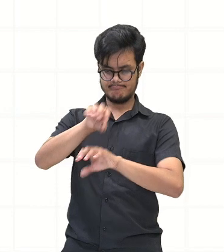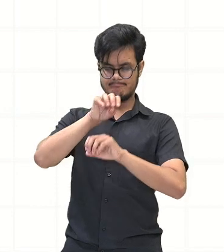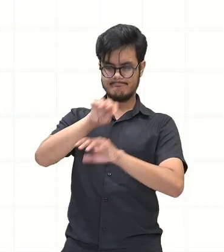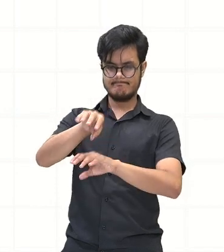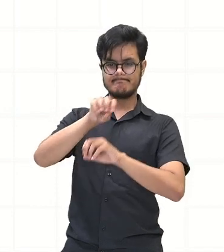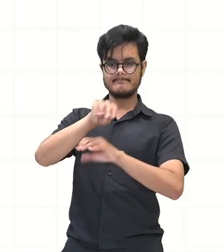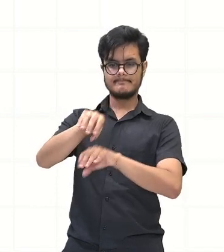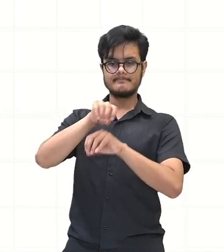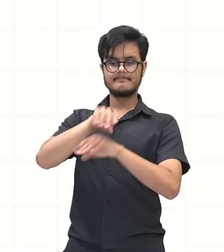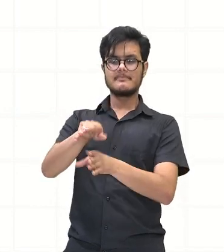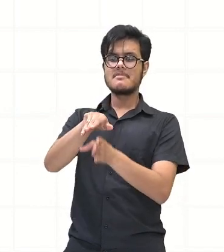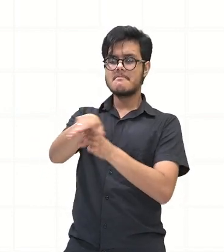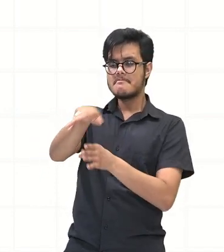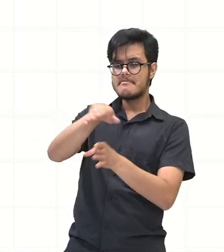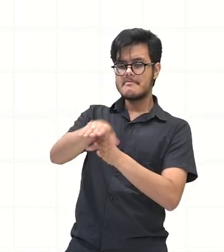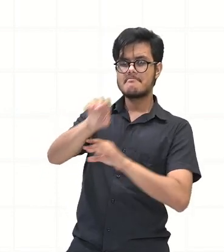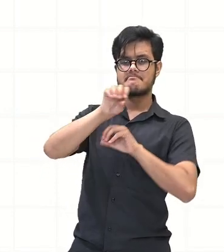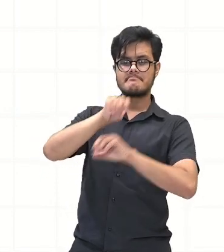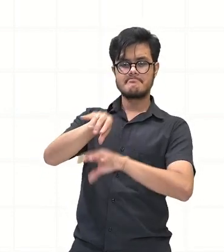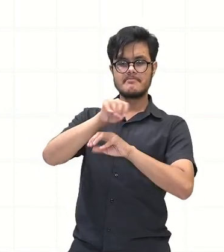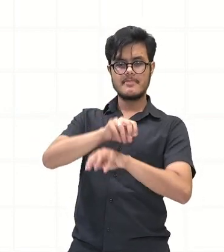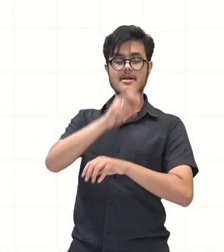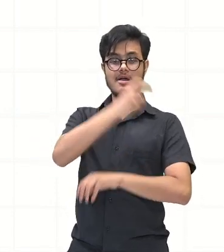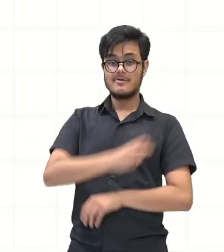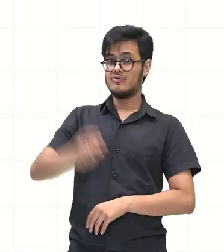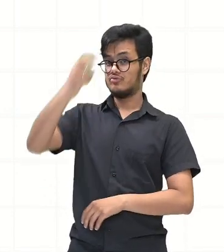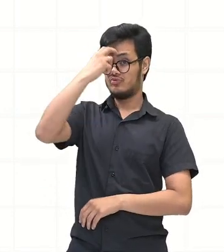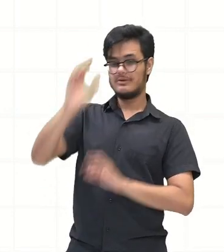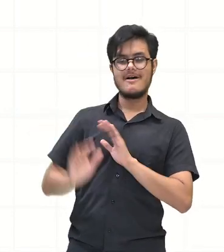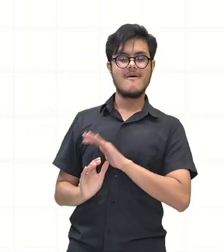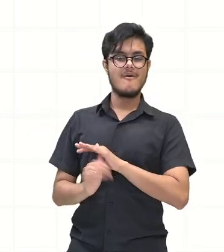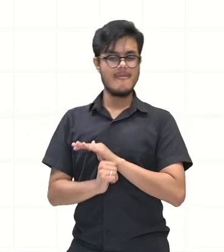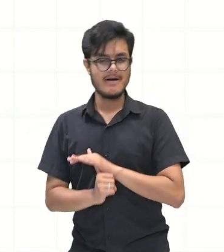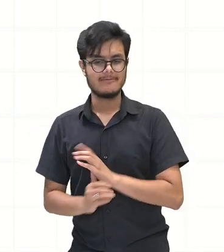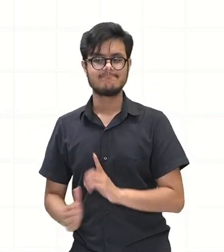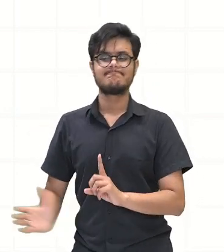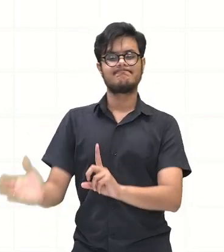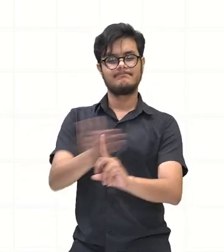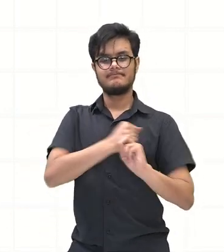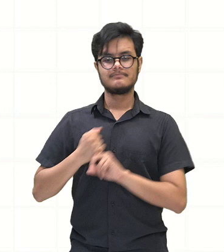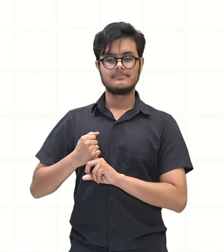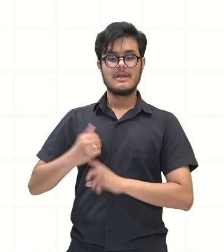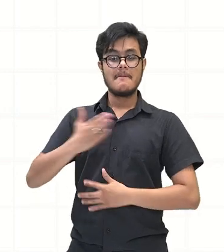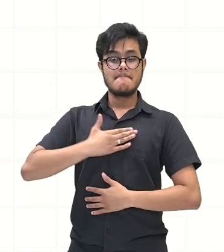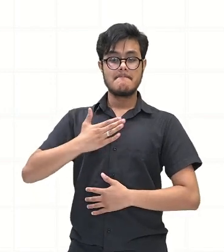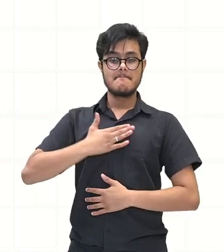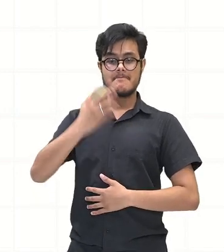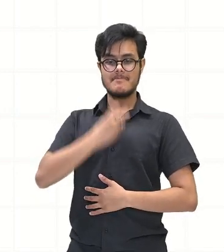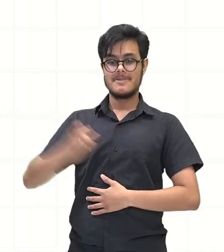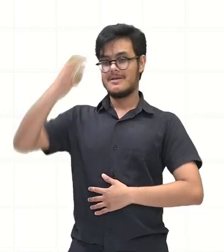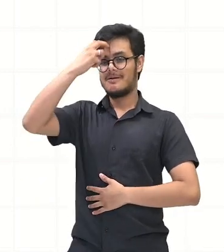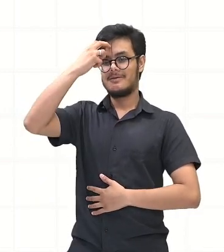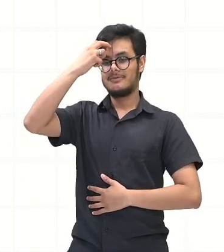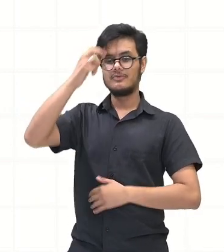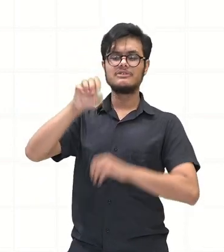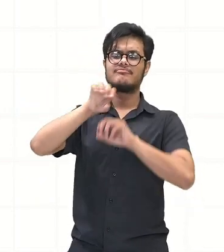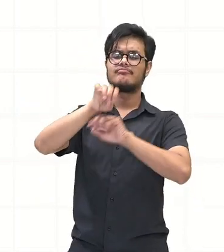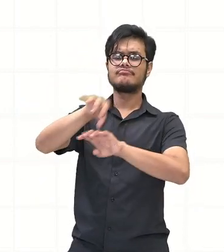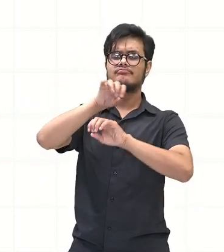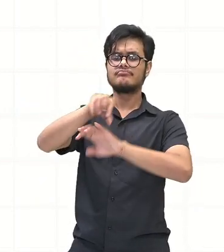de aculturação desses povos, em que eles deveriam ali adotar a religião que eles estavam